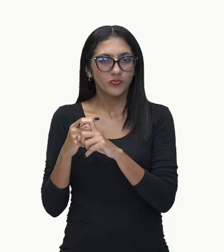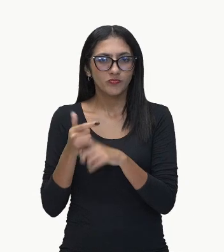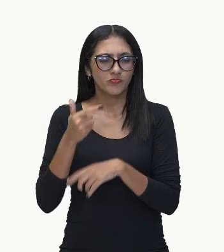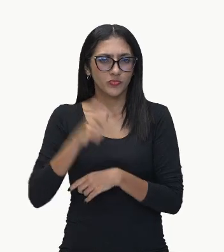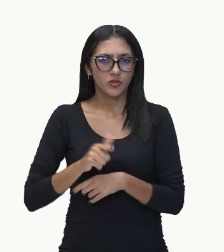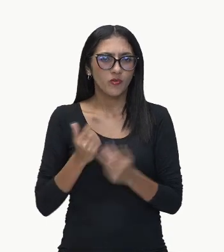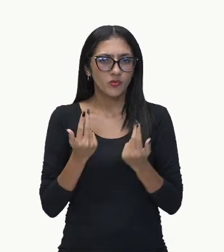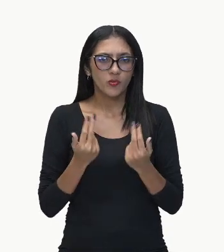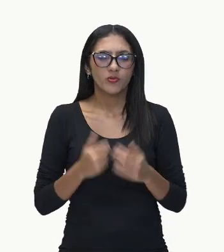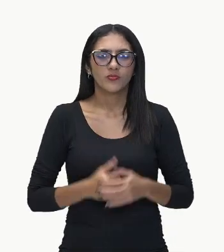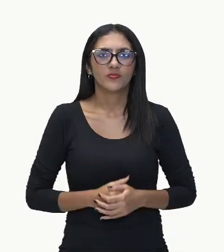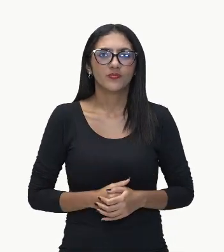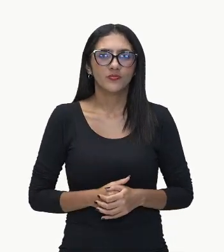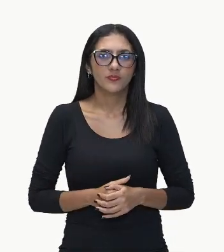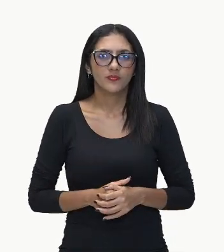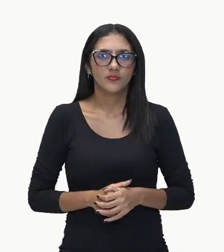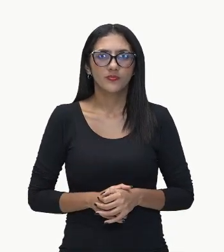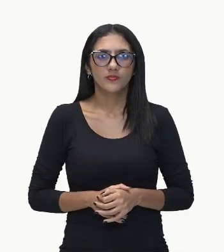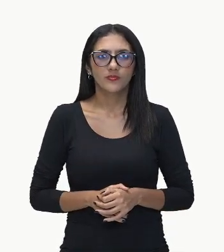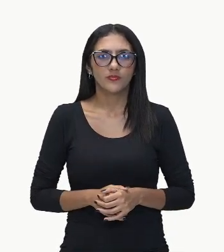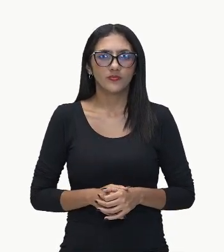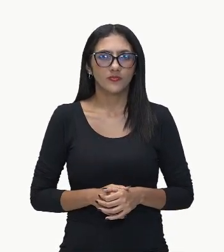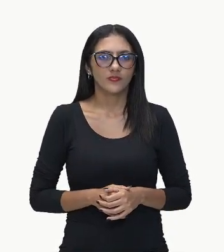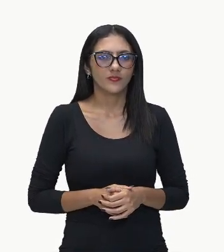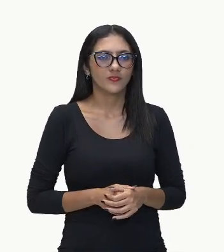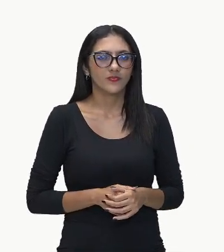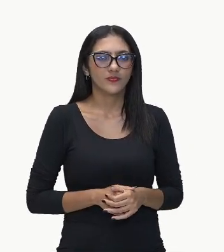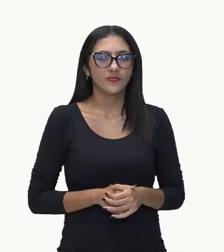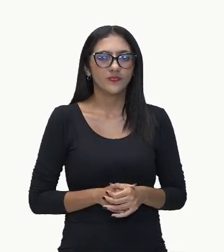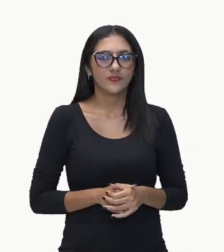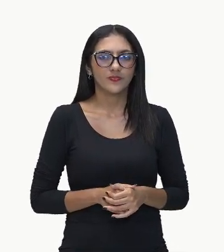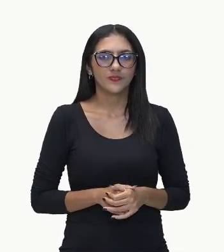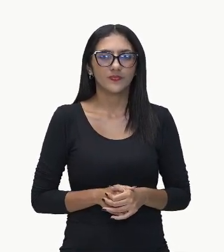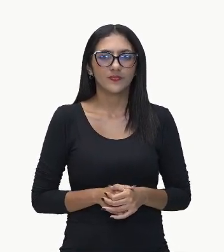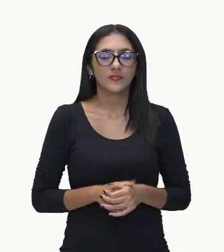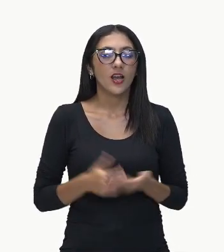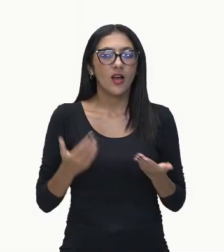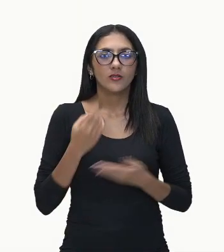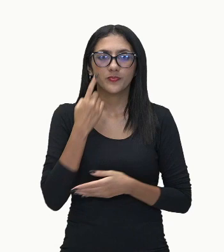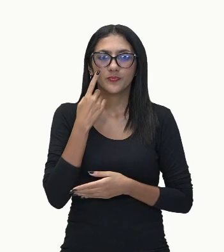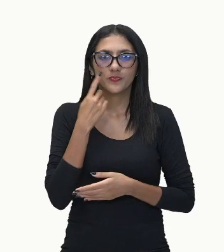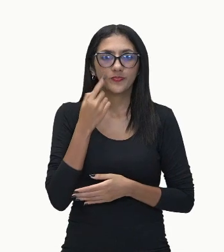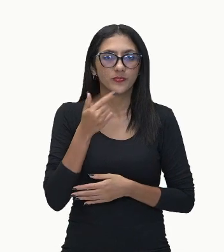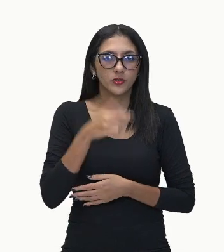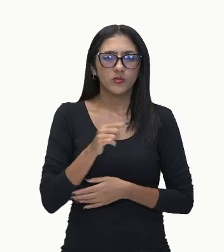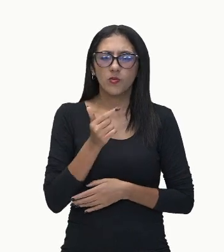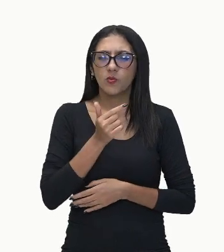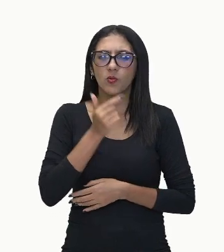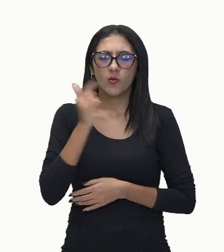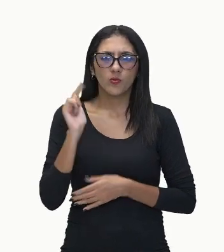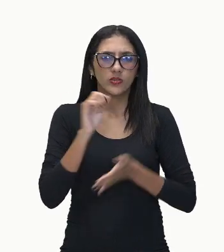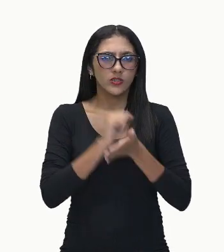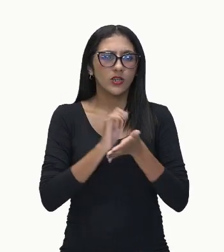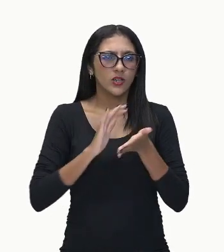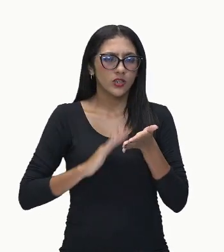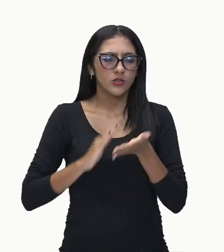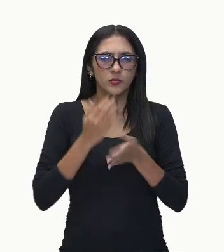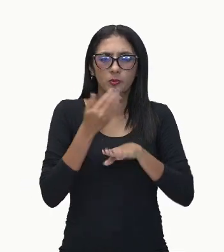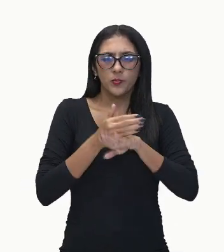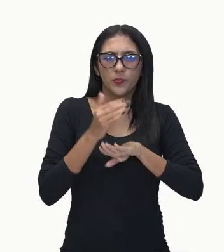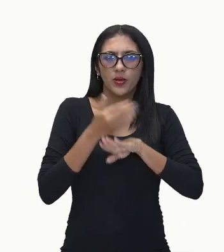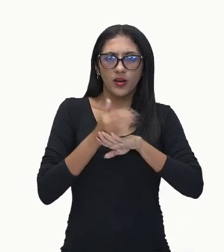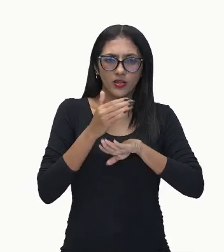Cometa beleza bom vamos agora né continuar aqui porque nós temos aqui umas questões para que nós